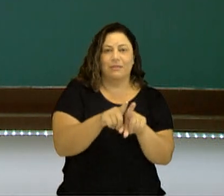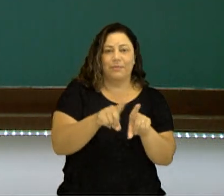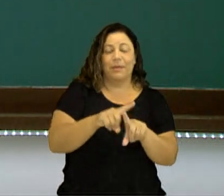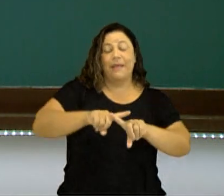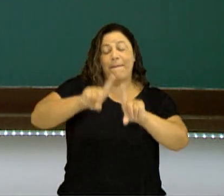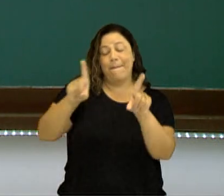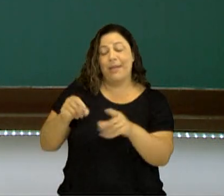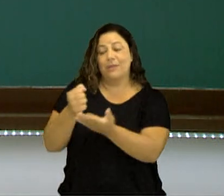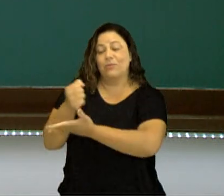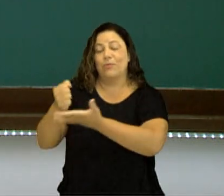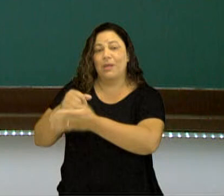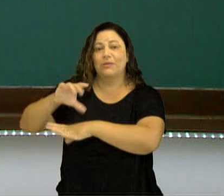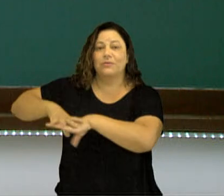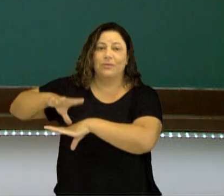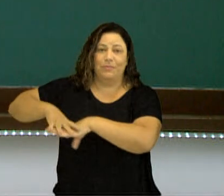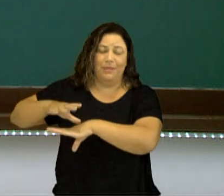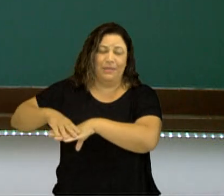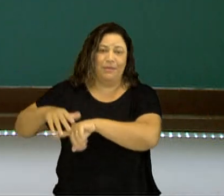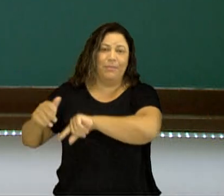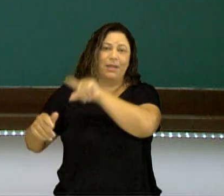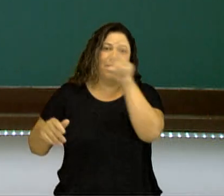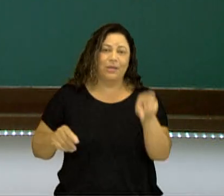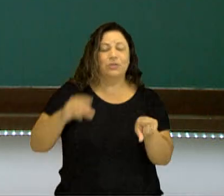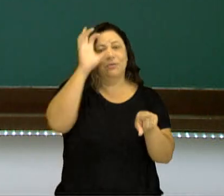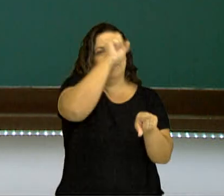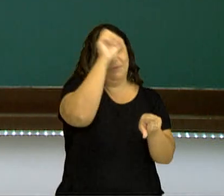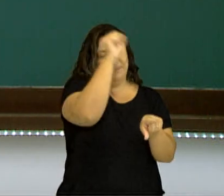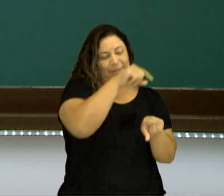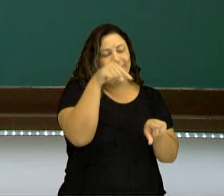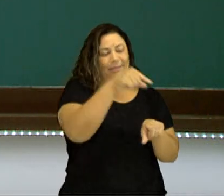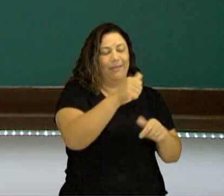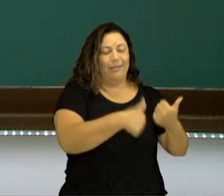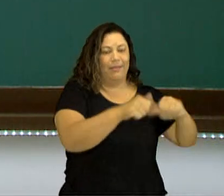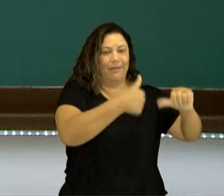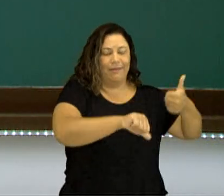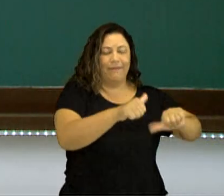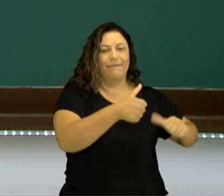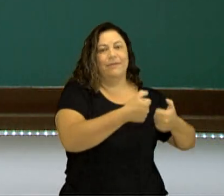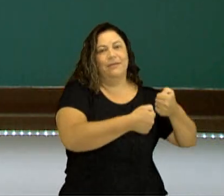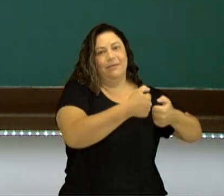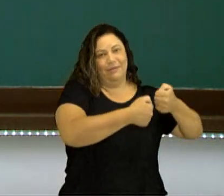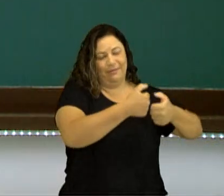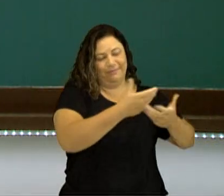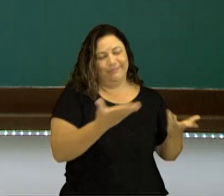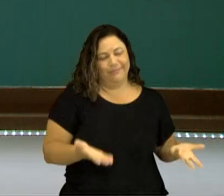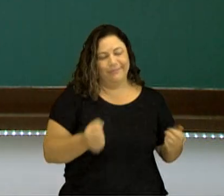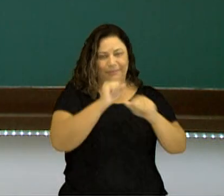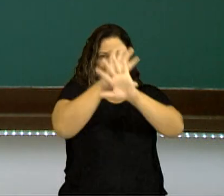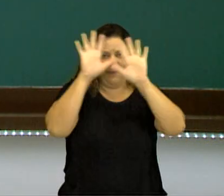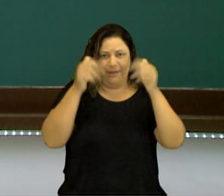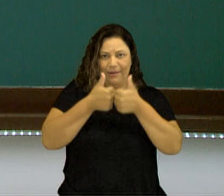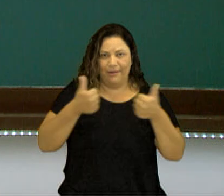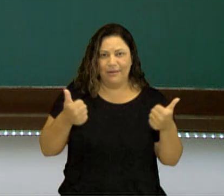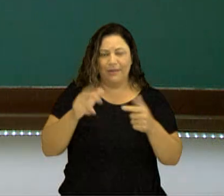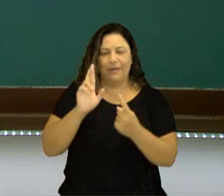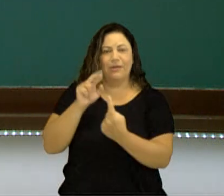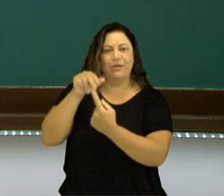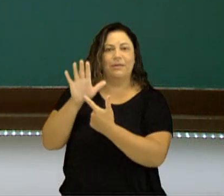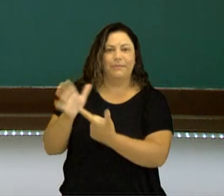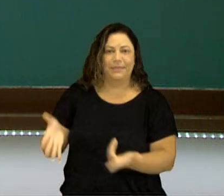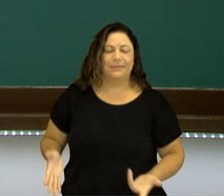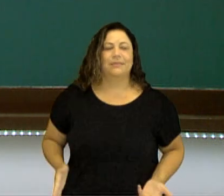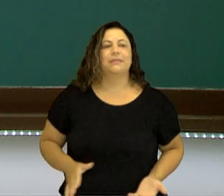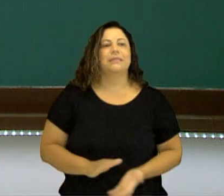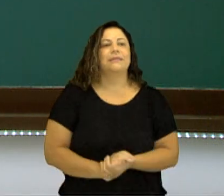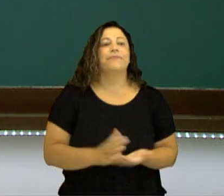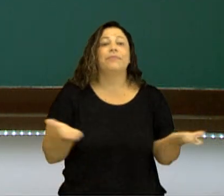vai ver uma aplicação lá. Então é importante sim que você tenha bem claro o que representa uma função. A